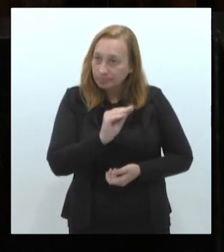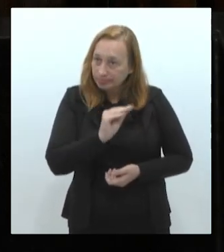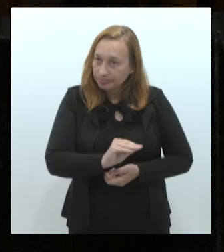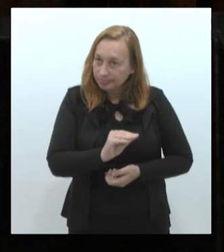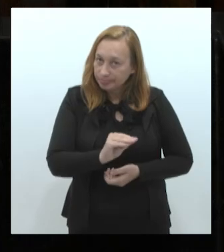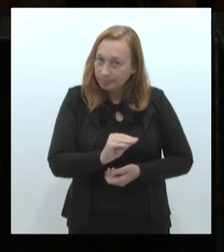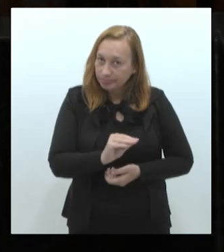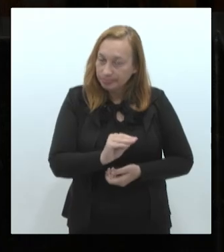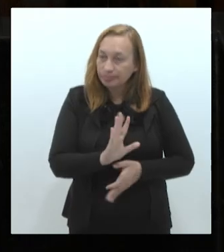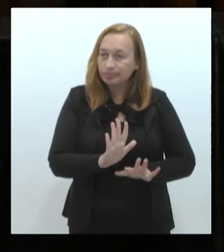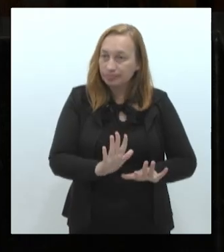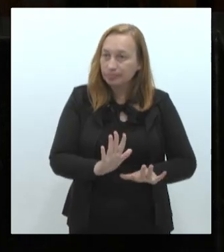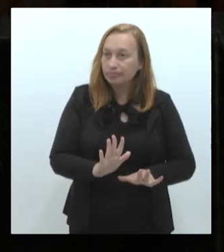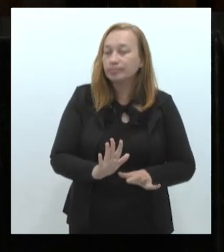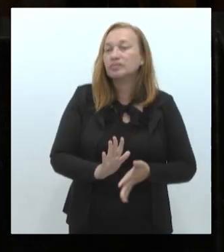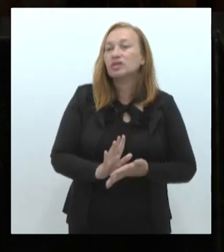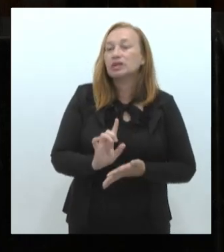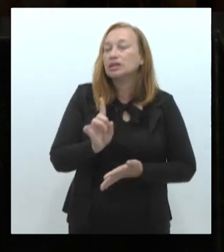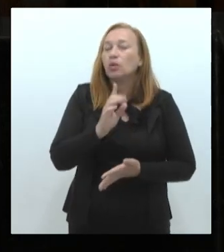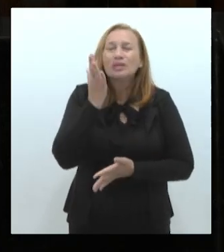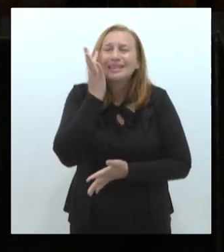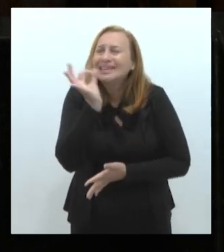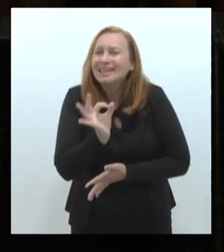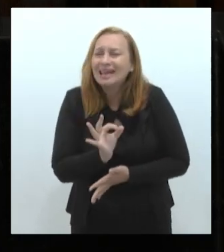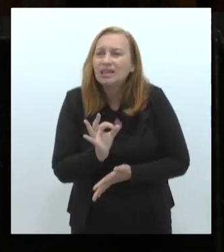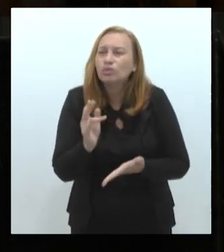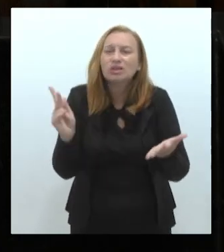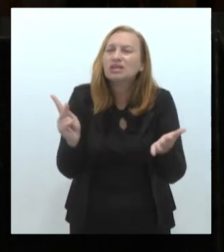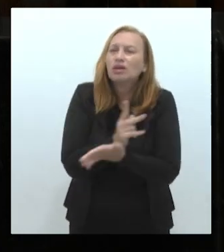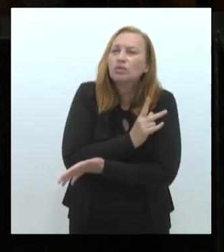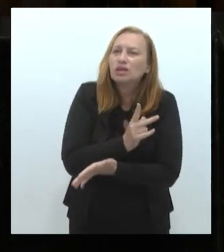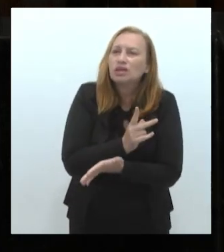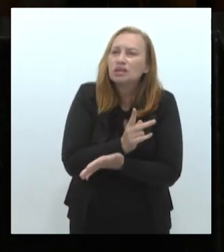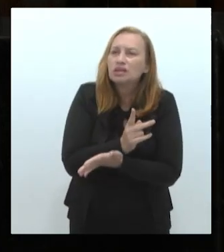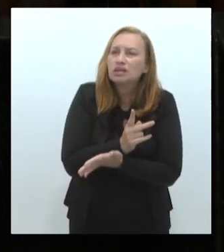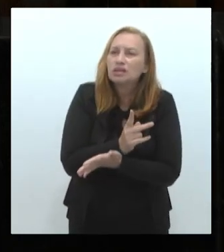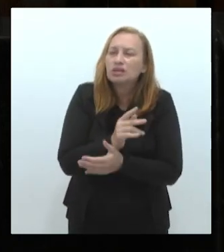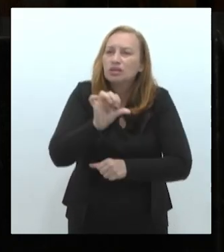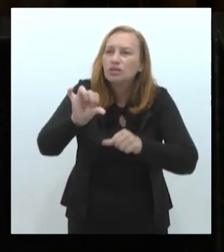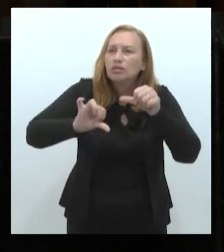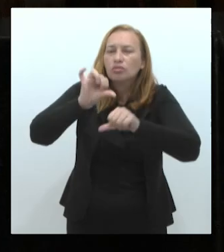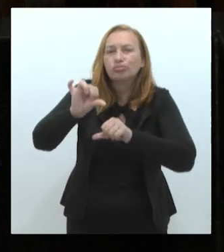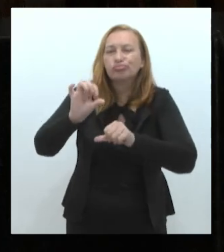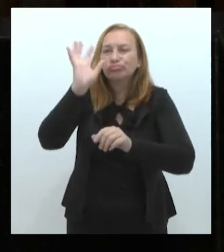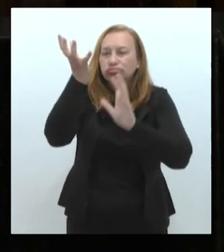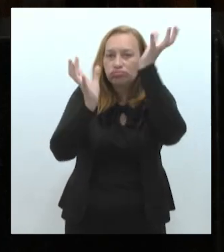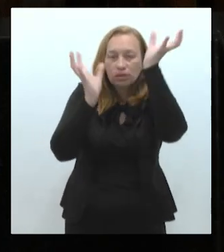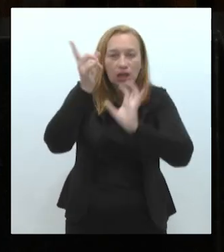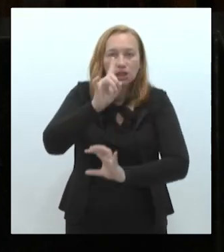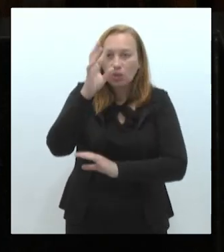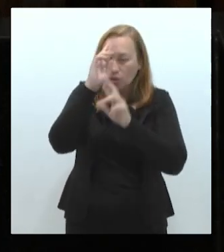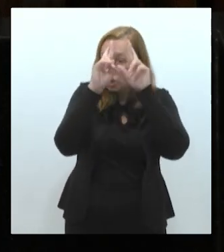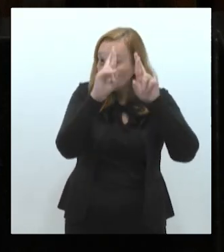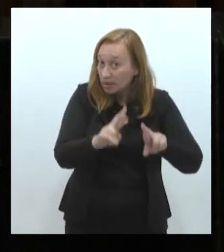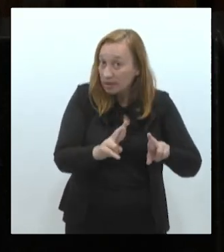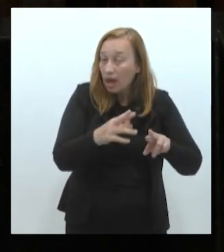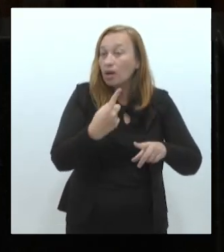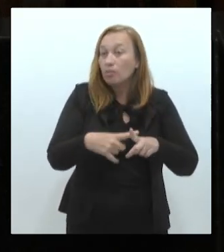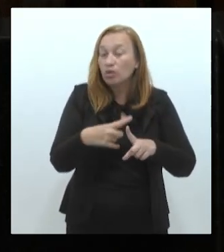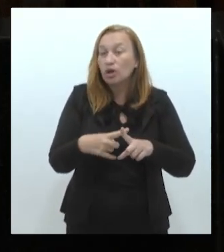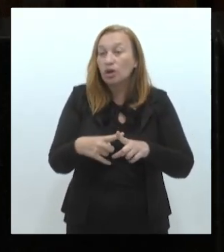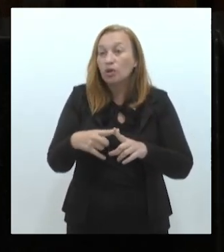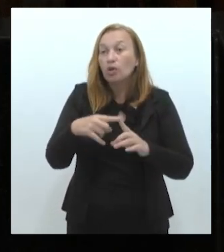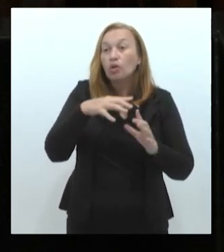gente, infelizmente, além de não entender o que está acontecendo com as mudanças climáticas e não respeitar isso, porque o planeta está